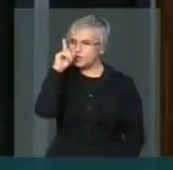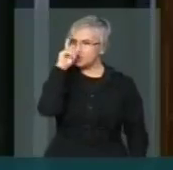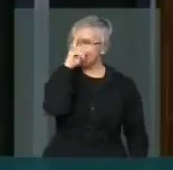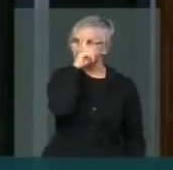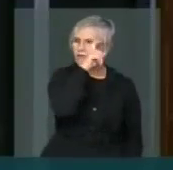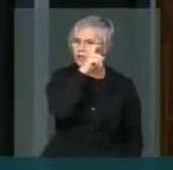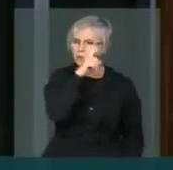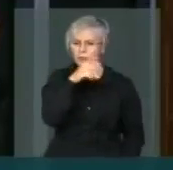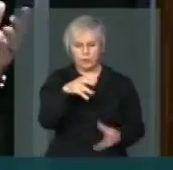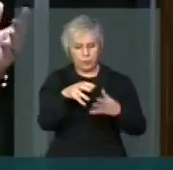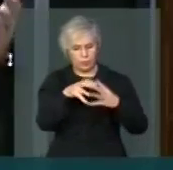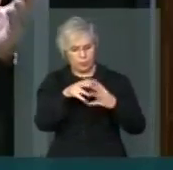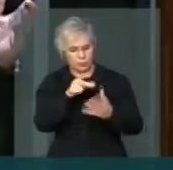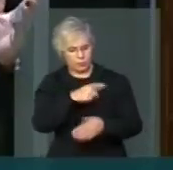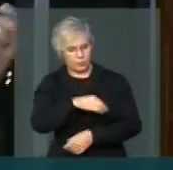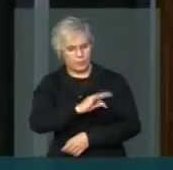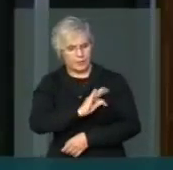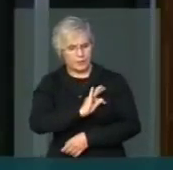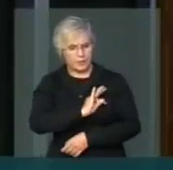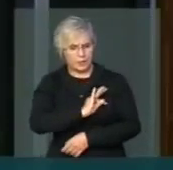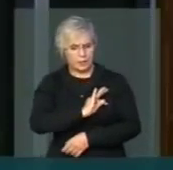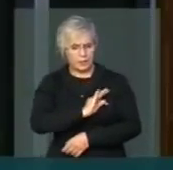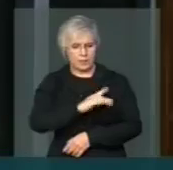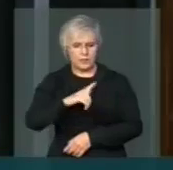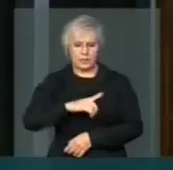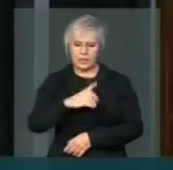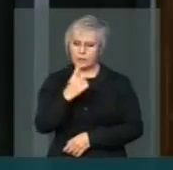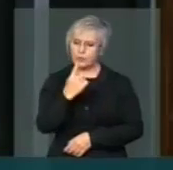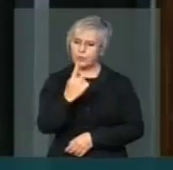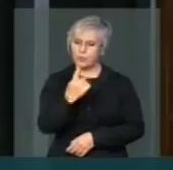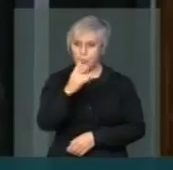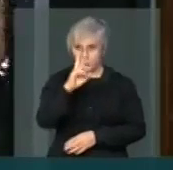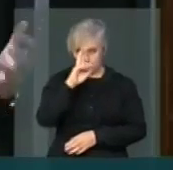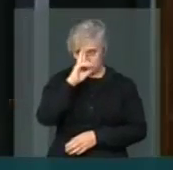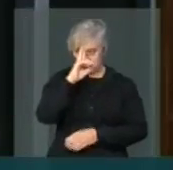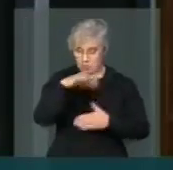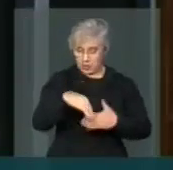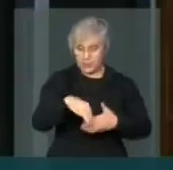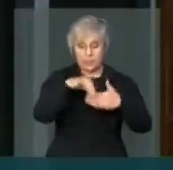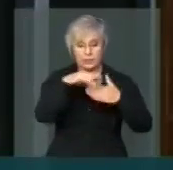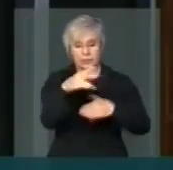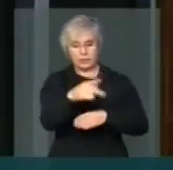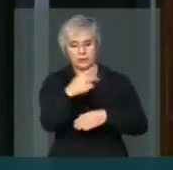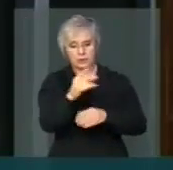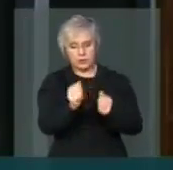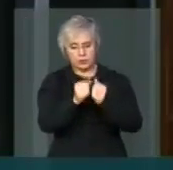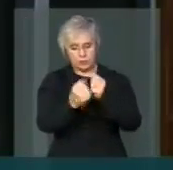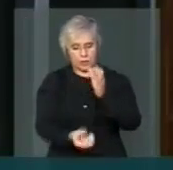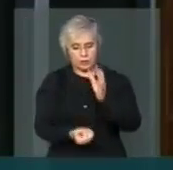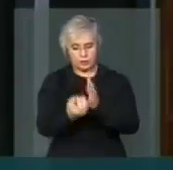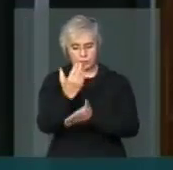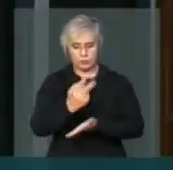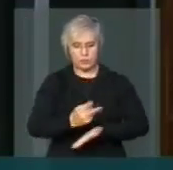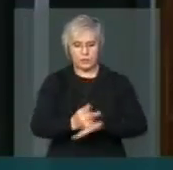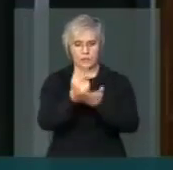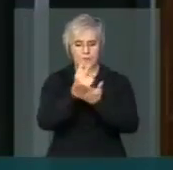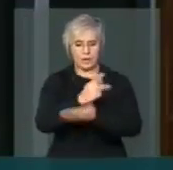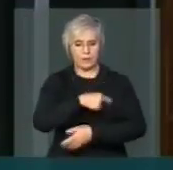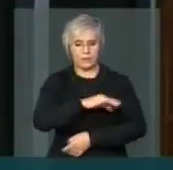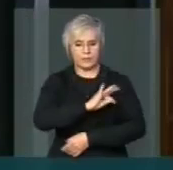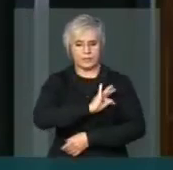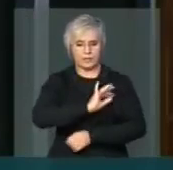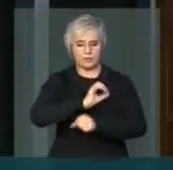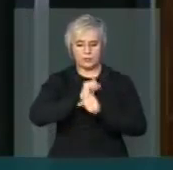que o PT vive, um dos seus grandes inspiradores, lá nos